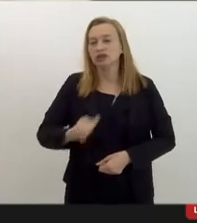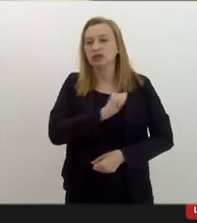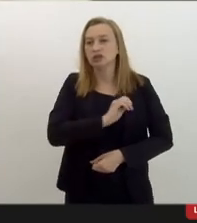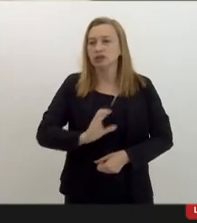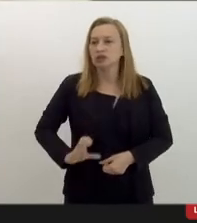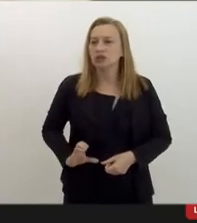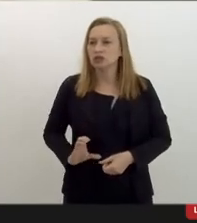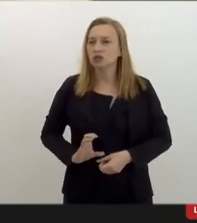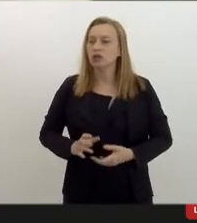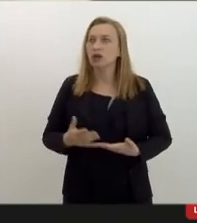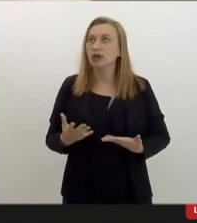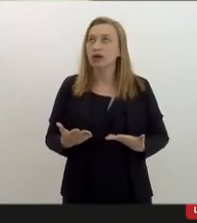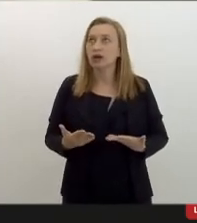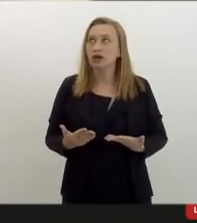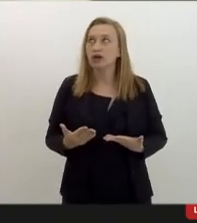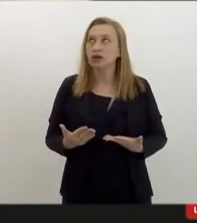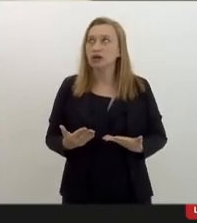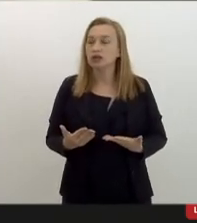maneira